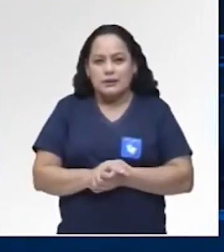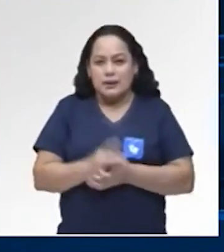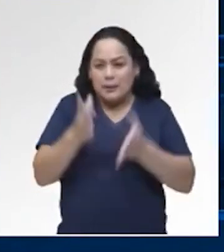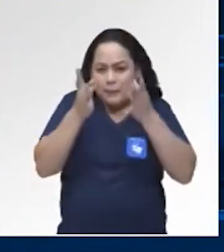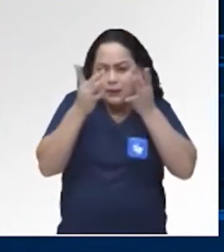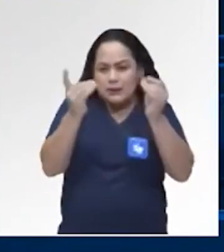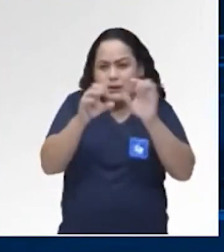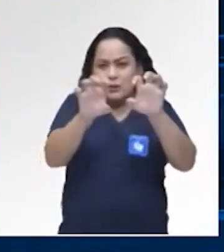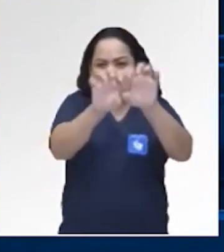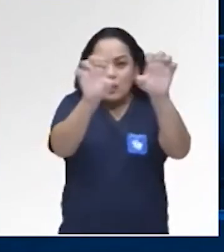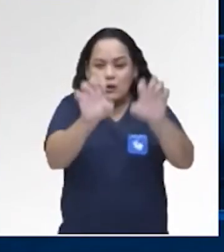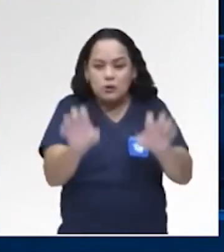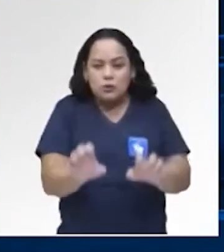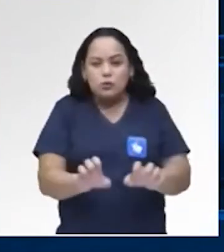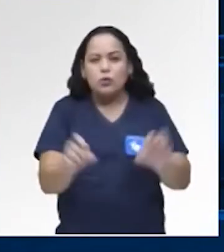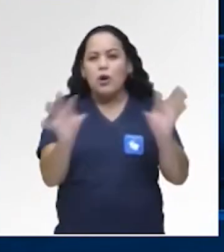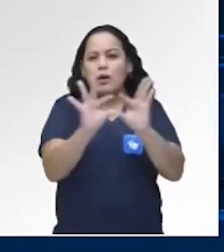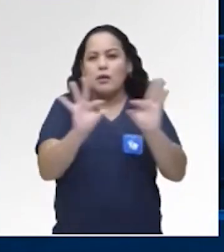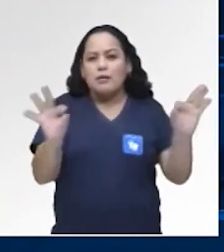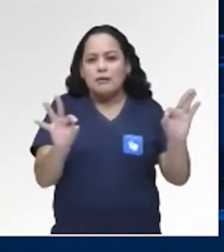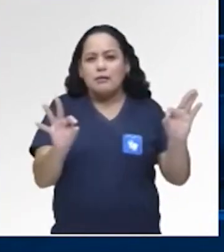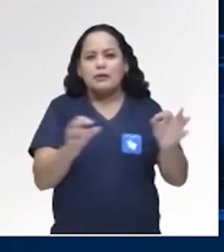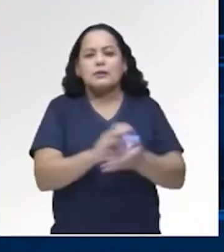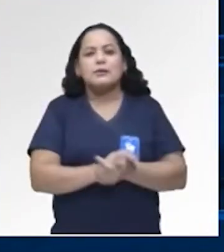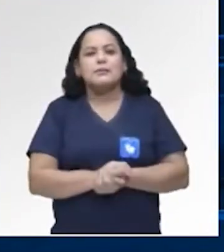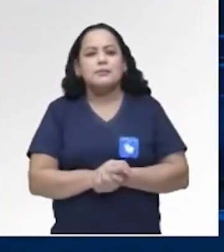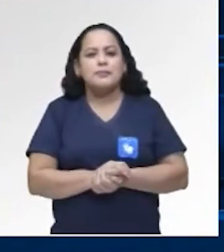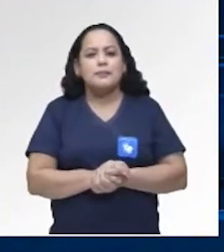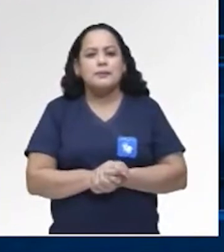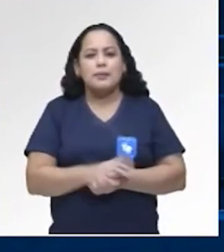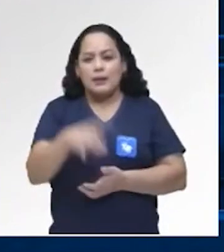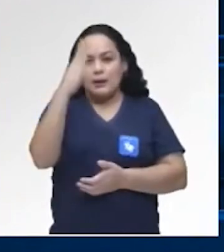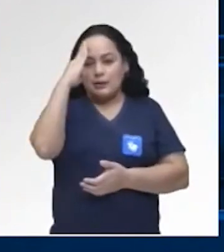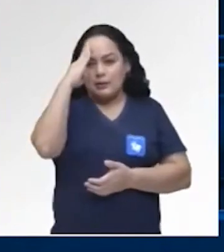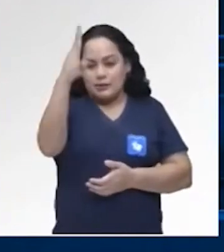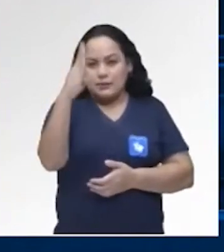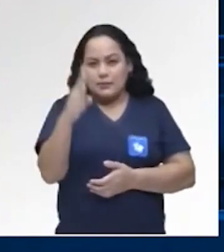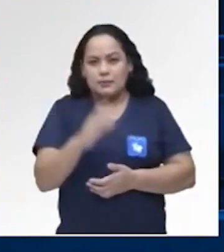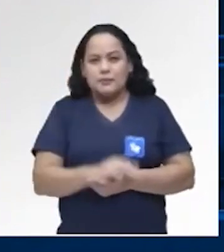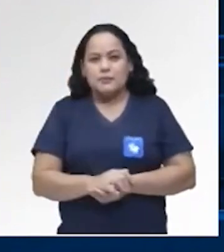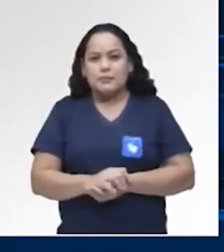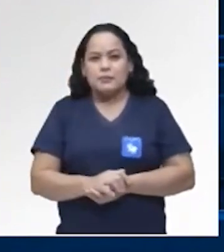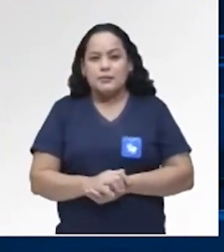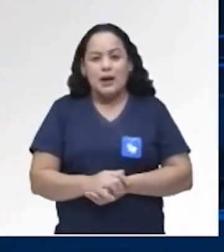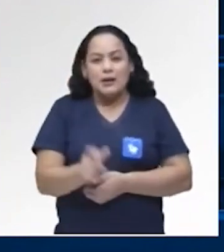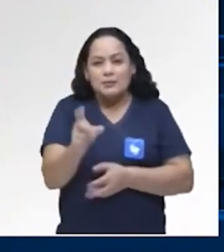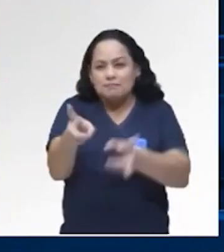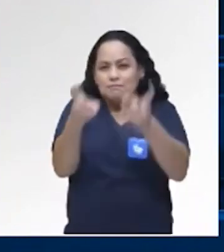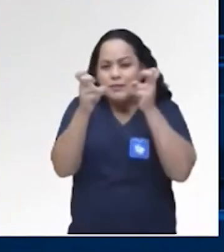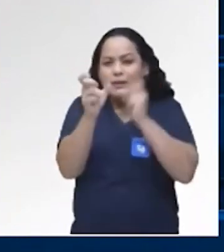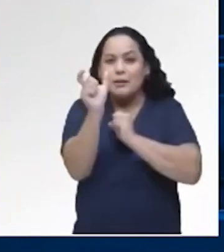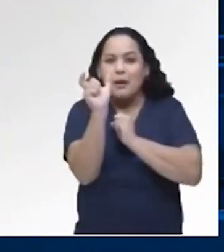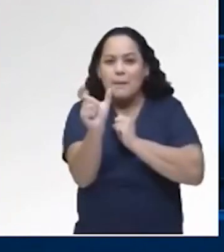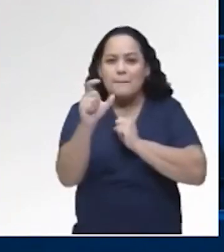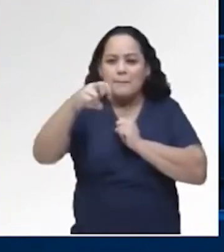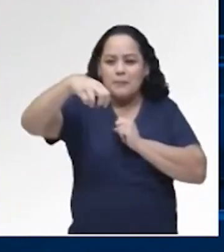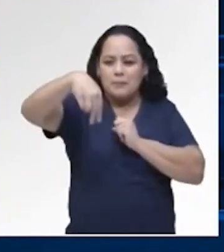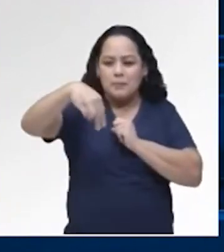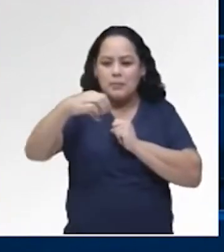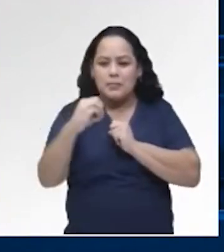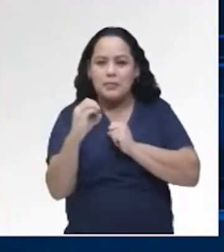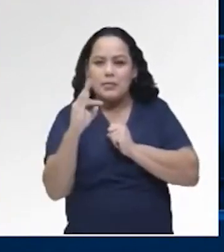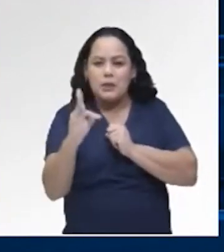né, dessa frase, né, desse enunciado, e principalmente, olha só, a presença do not. O not, ele vai